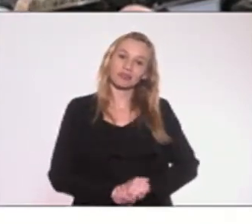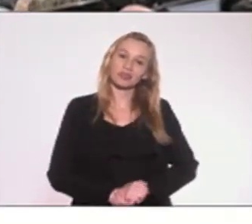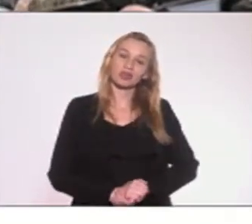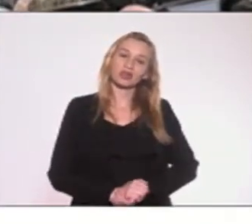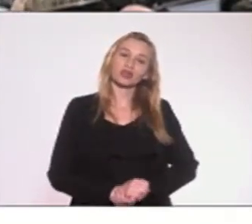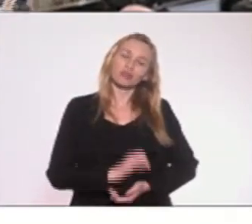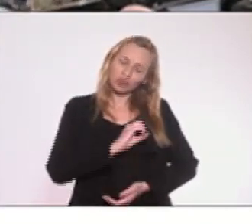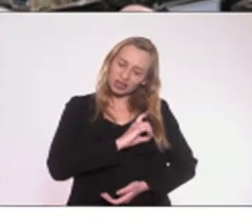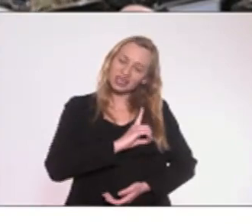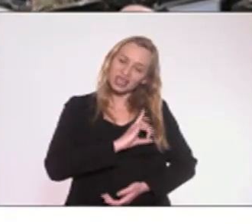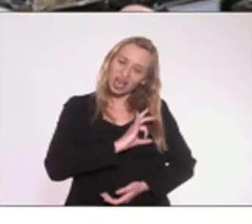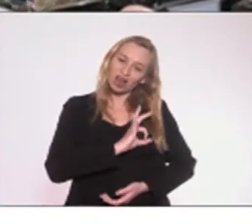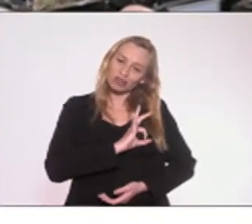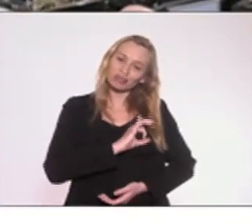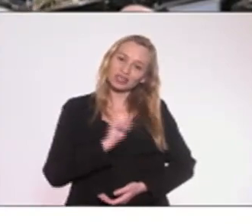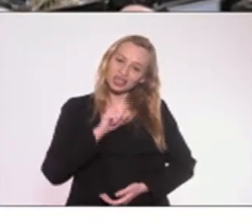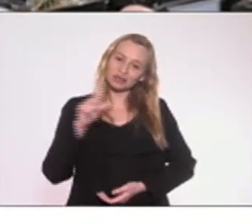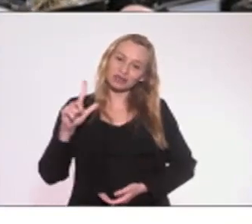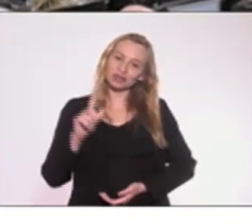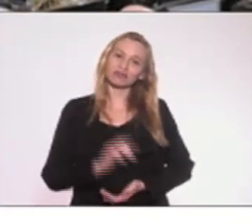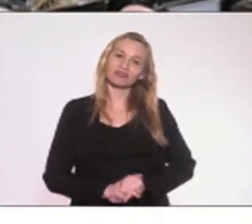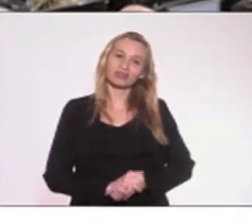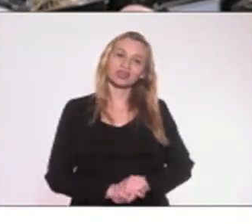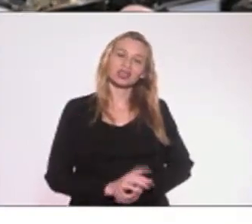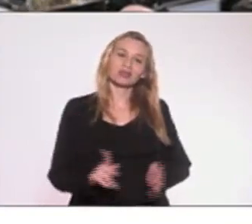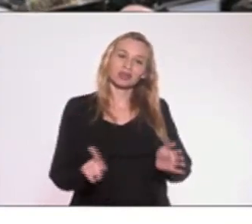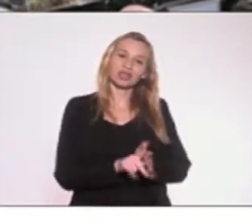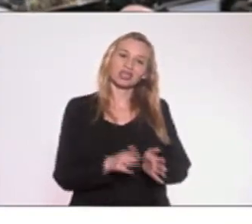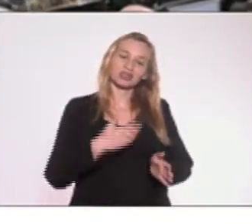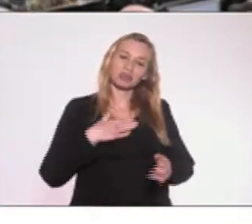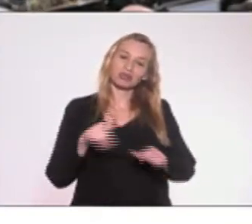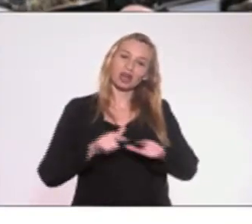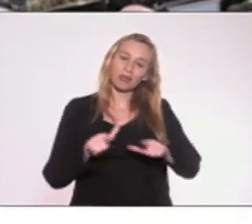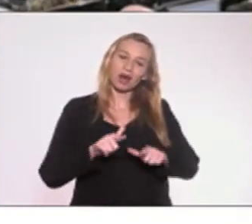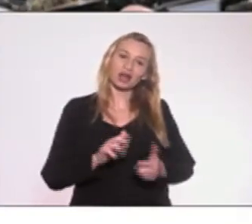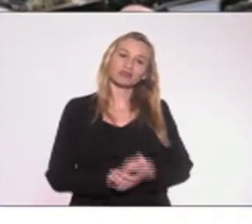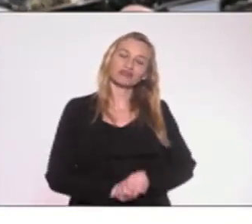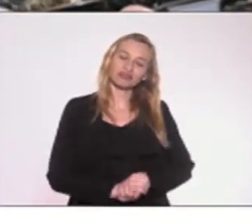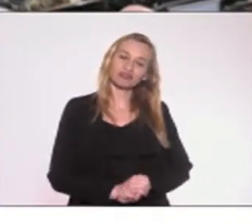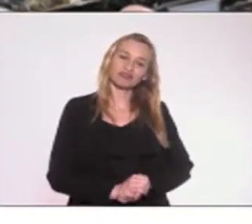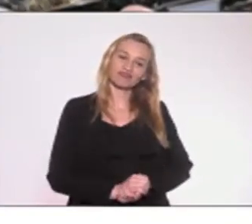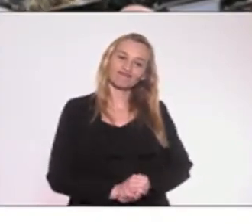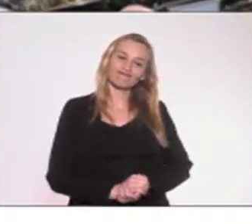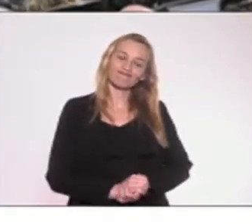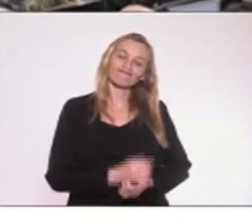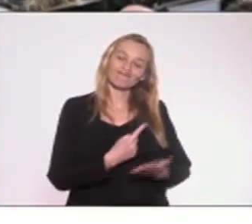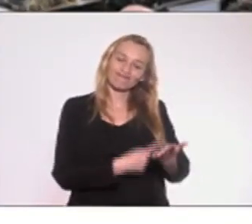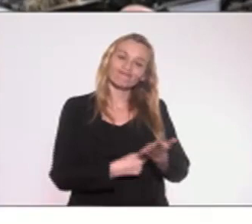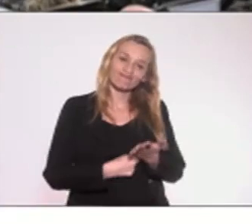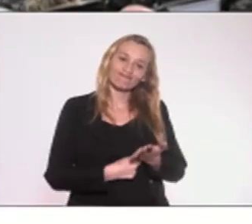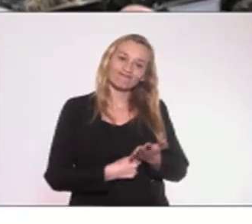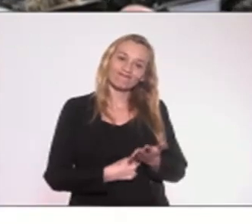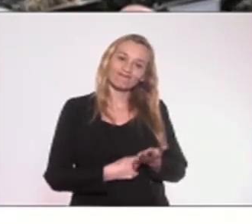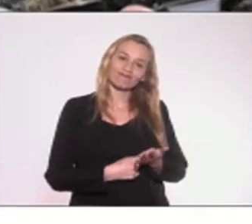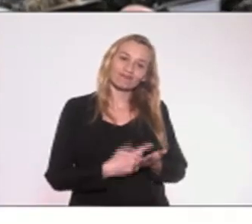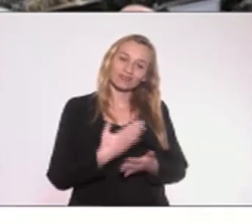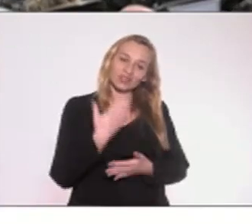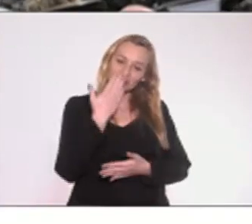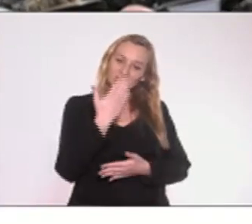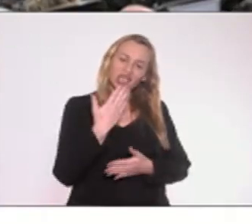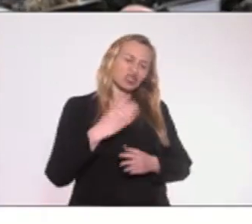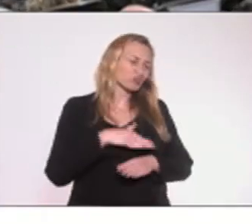policiais civis, que fizeram parte da minha carreira e que me ajudam a enfrentar todas